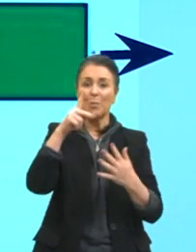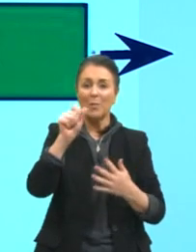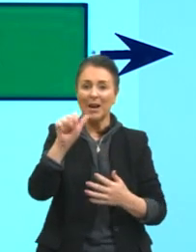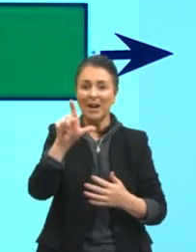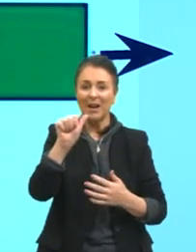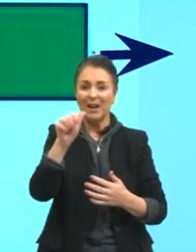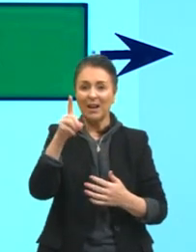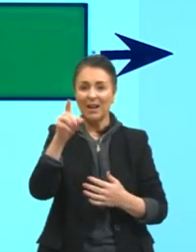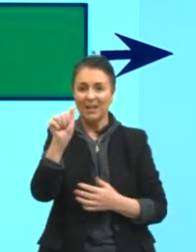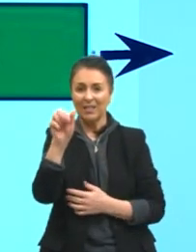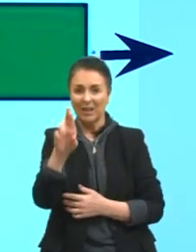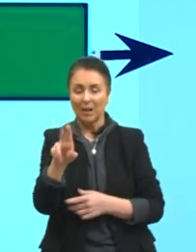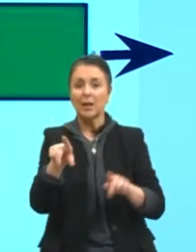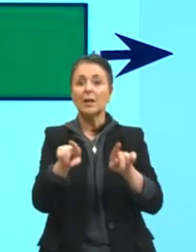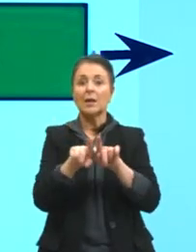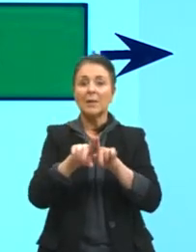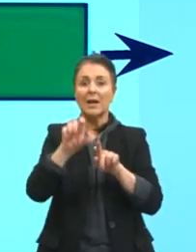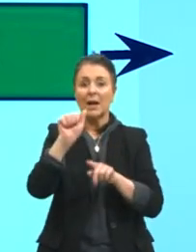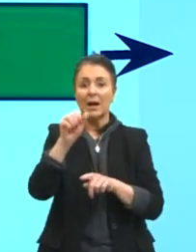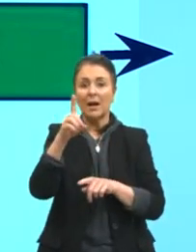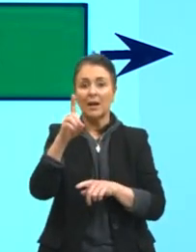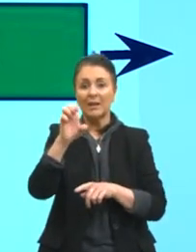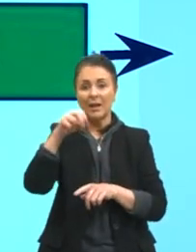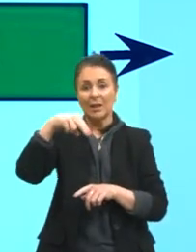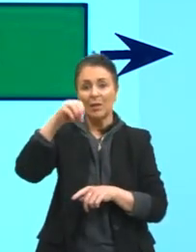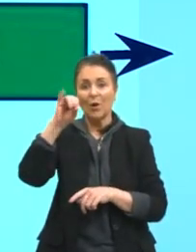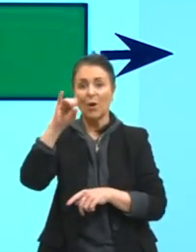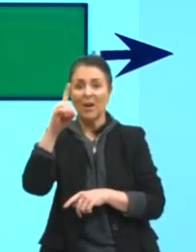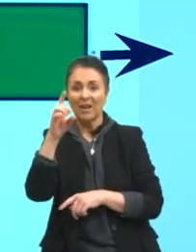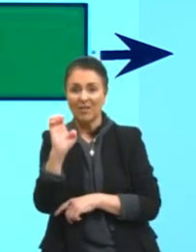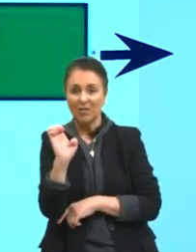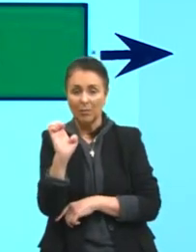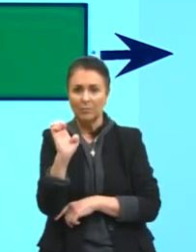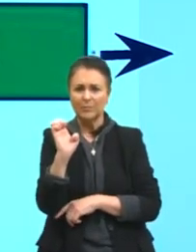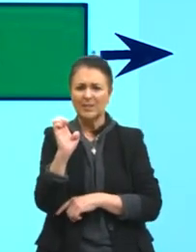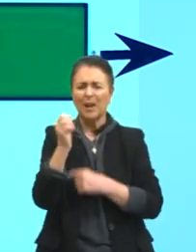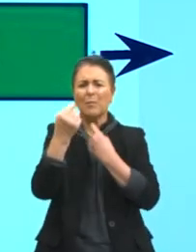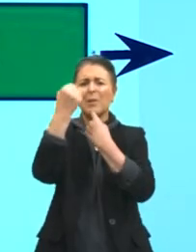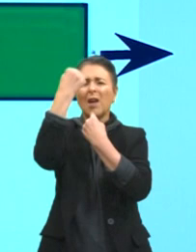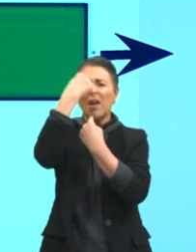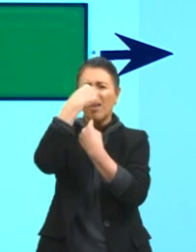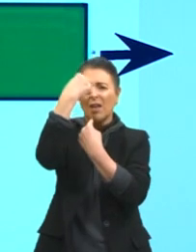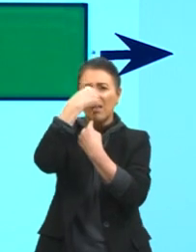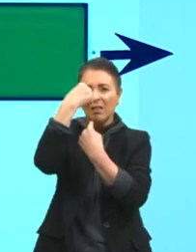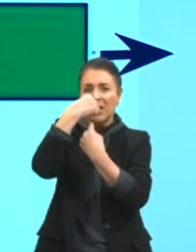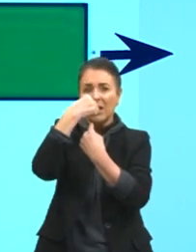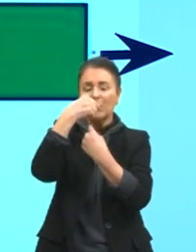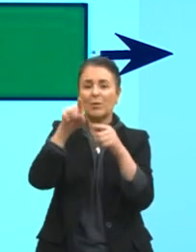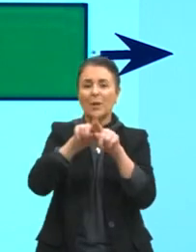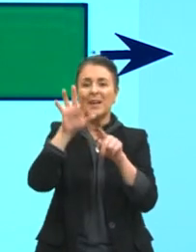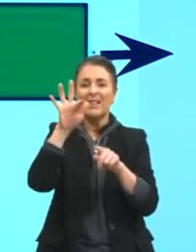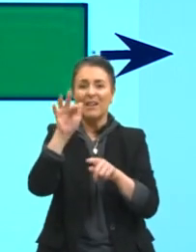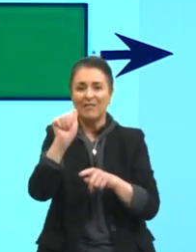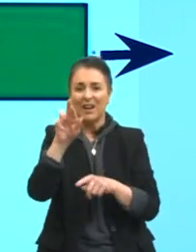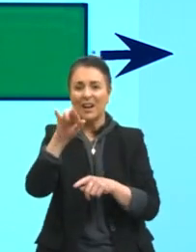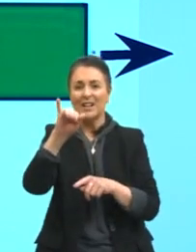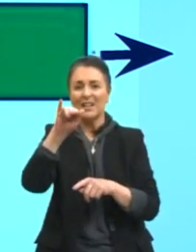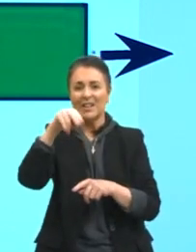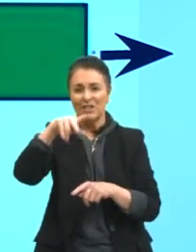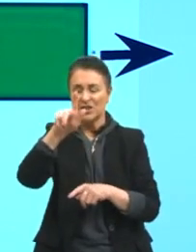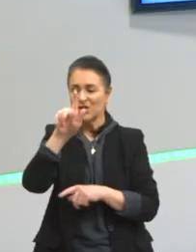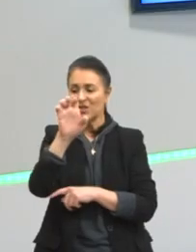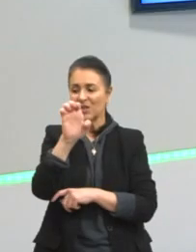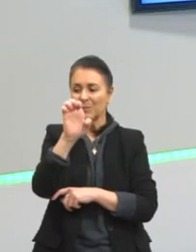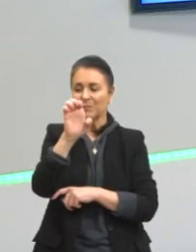e adenoide que fica lá no fundo mesmo na faringe tá então ali são uma das